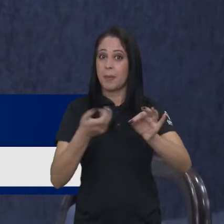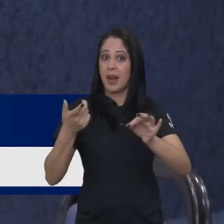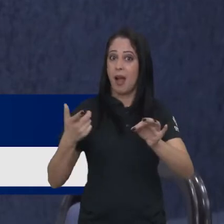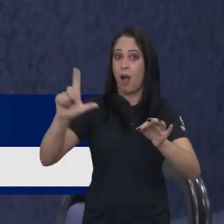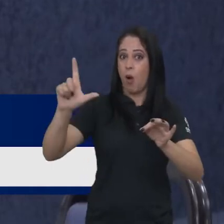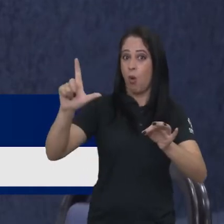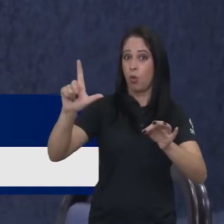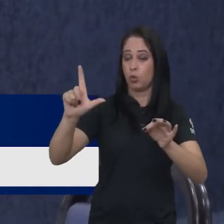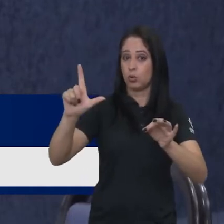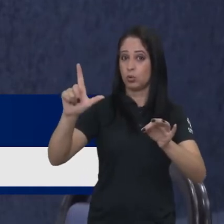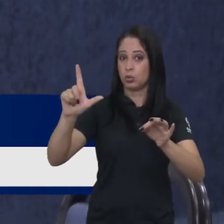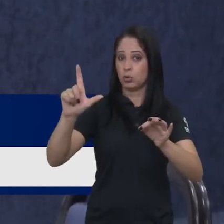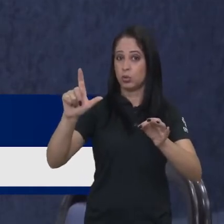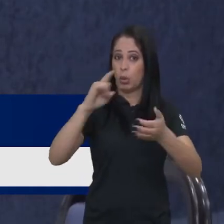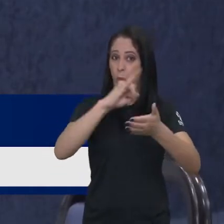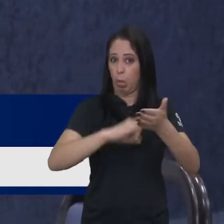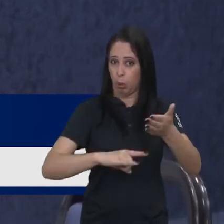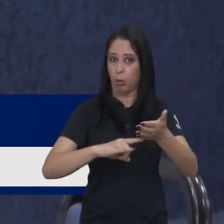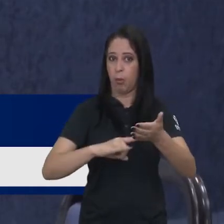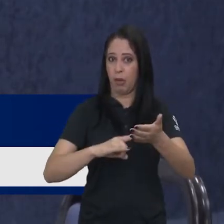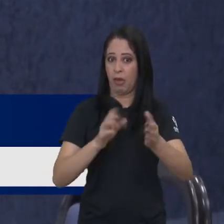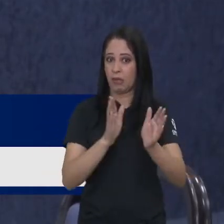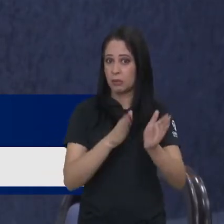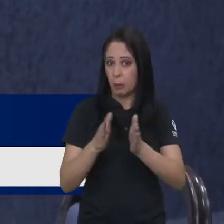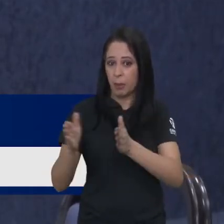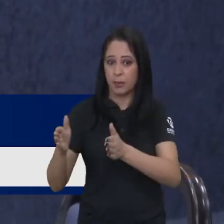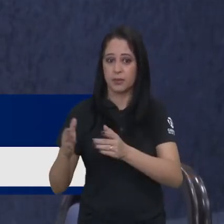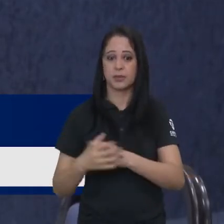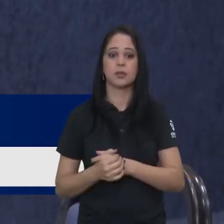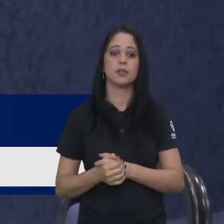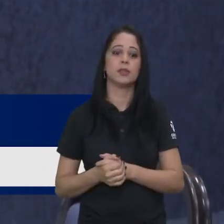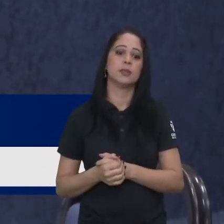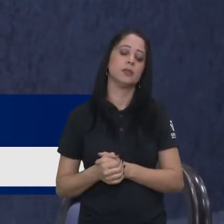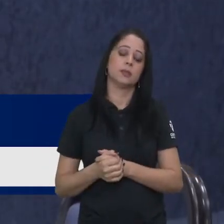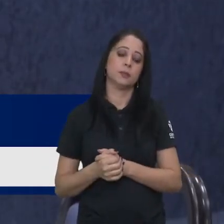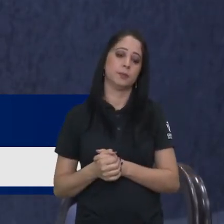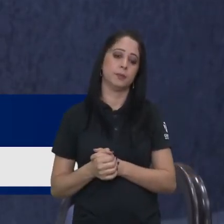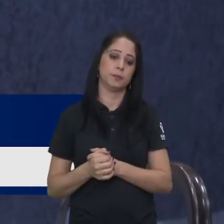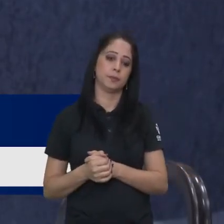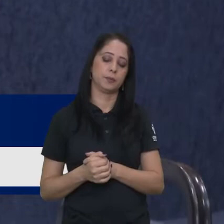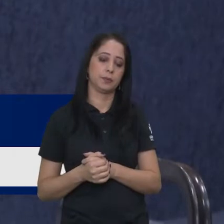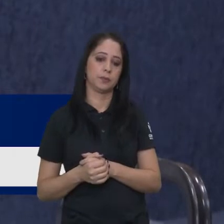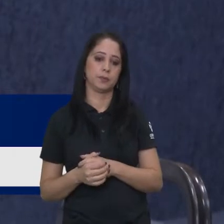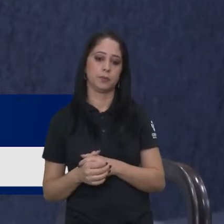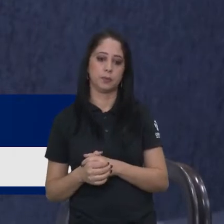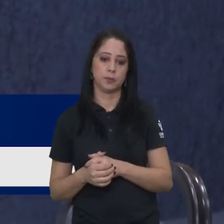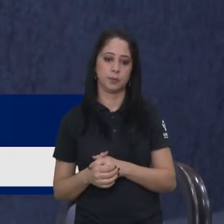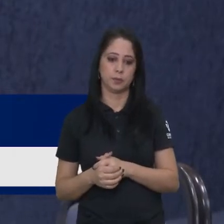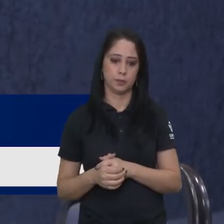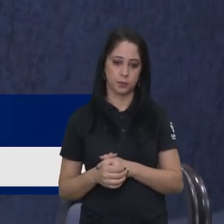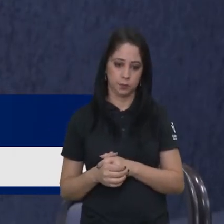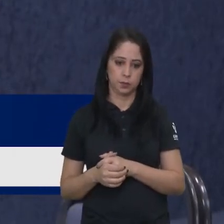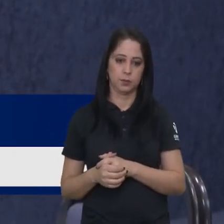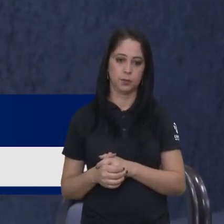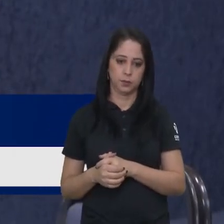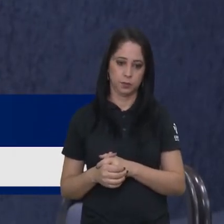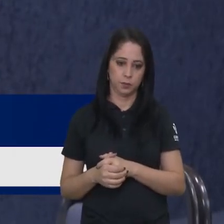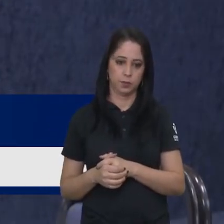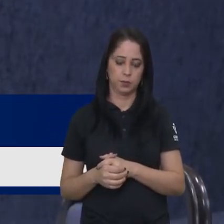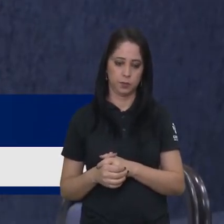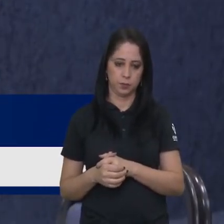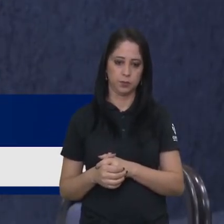elaboração de um plano específico de regularização fundiária no município, contemplando outros núcleos habitacionais